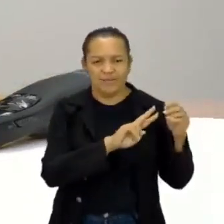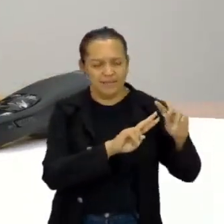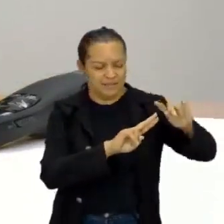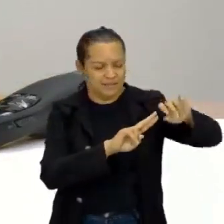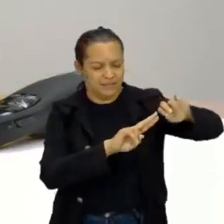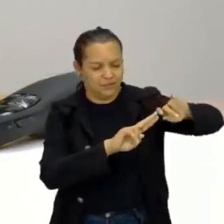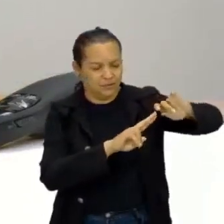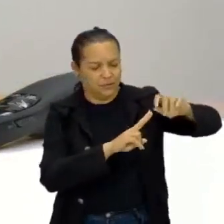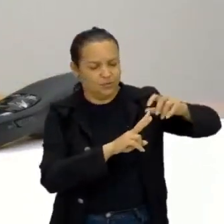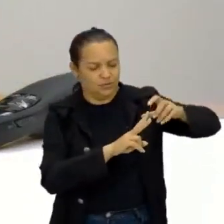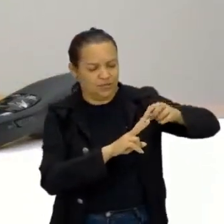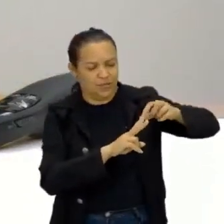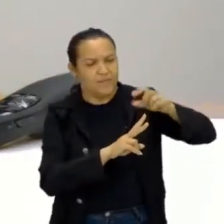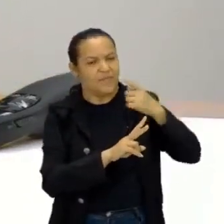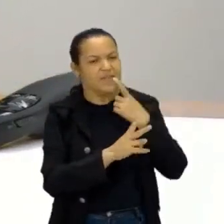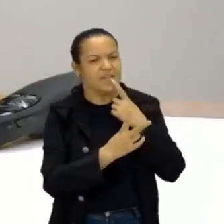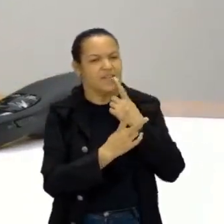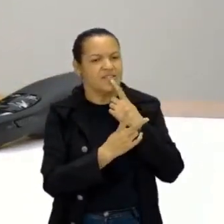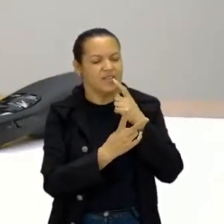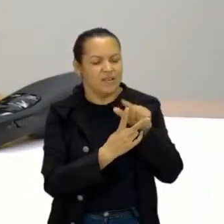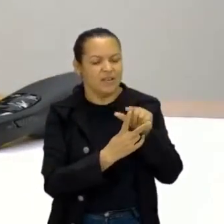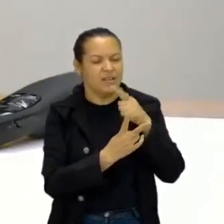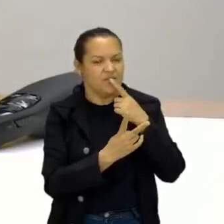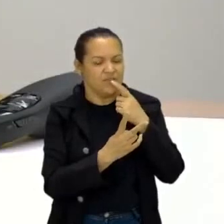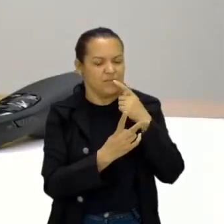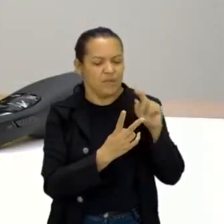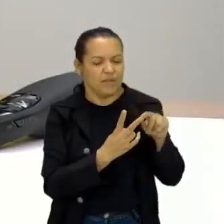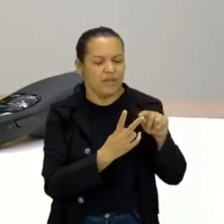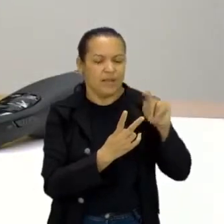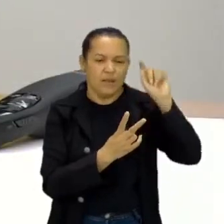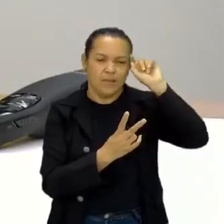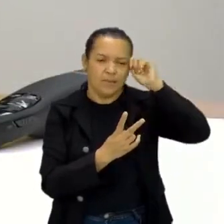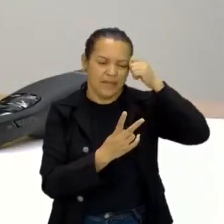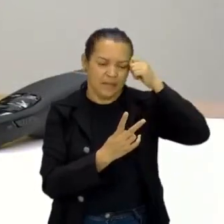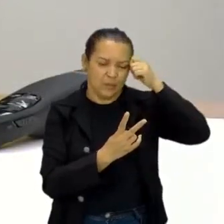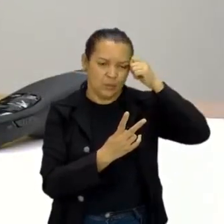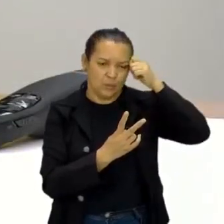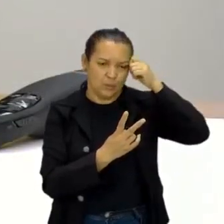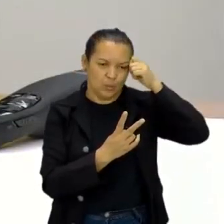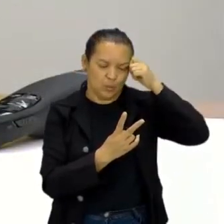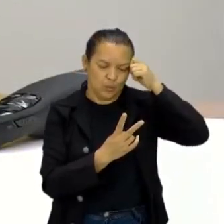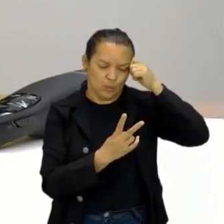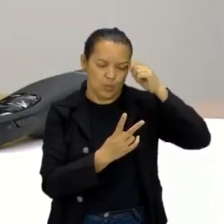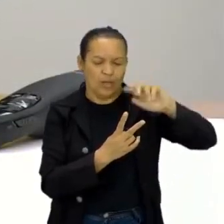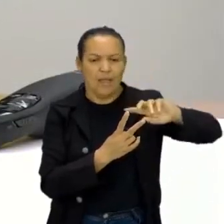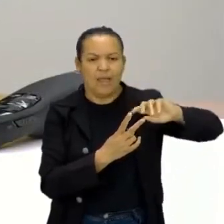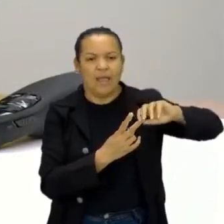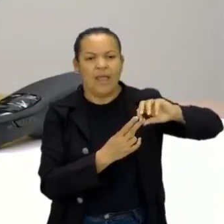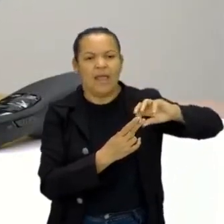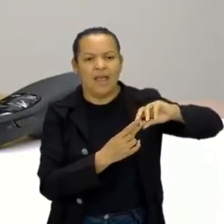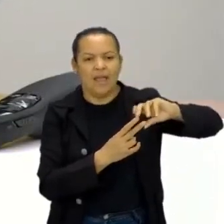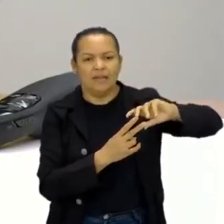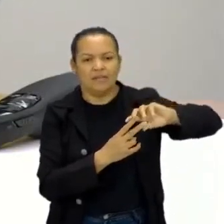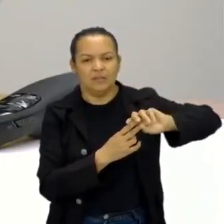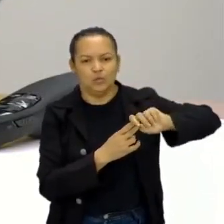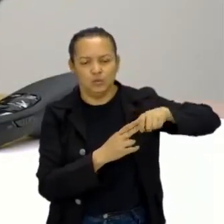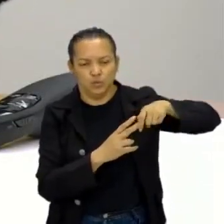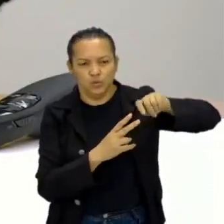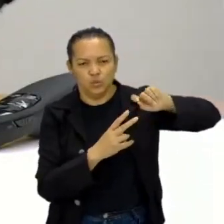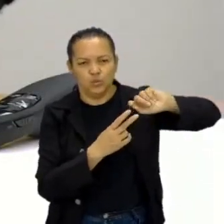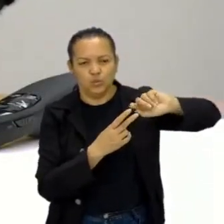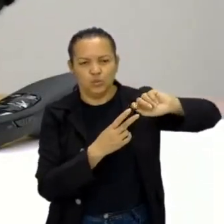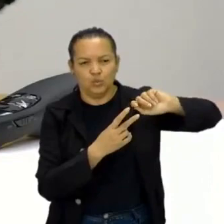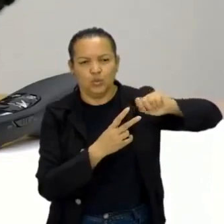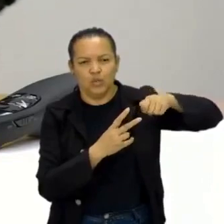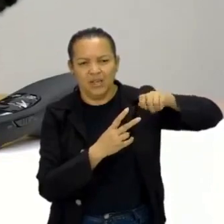bem importante, tá? Nunca deixe esses fios encostarem, tá? Esse que você plugou no vermelho e o